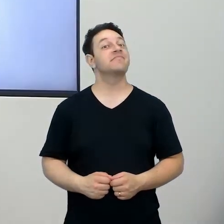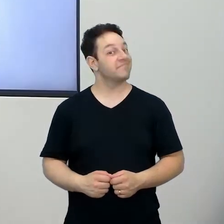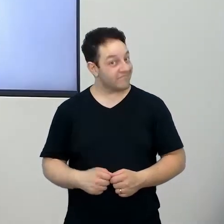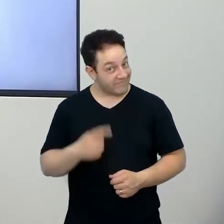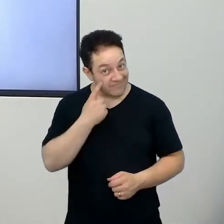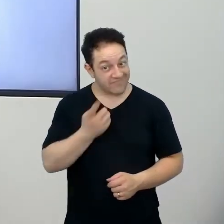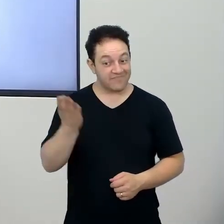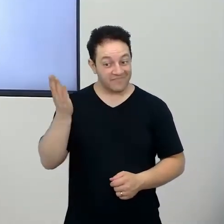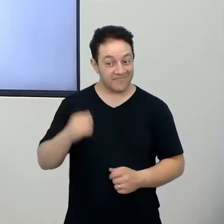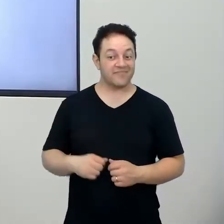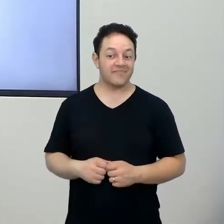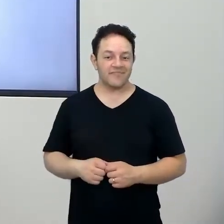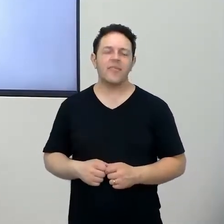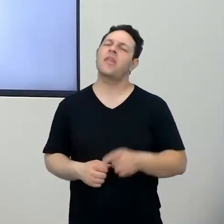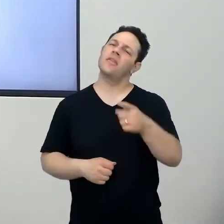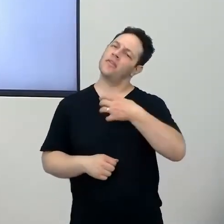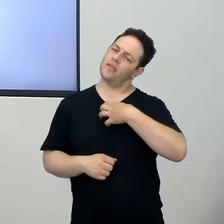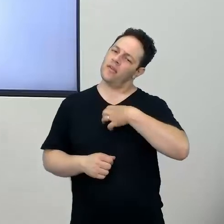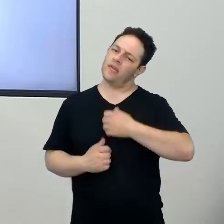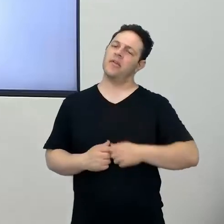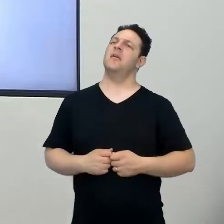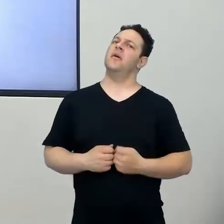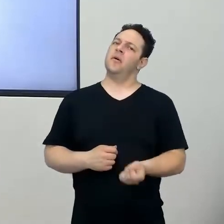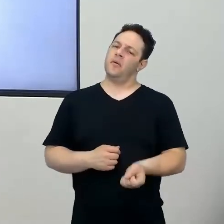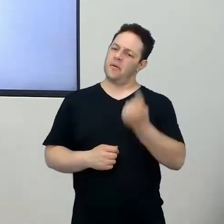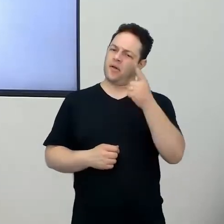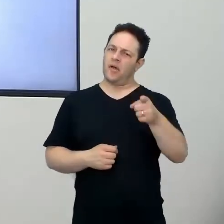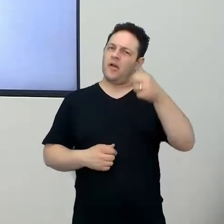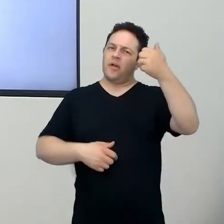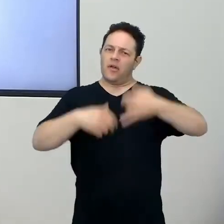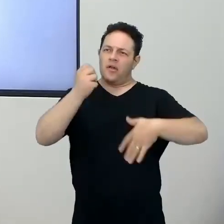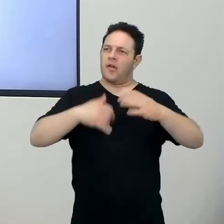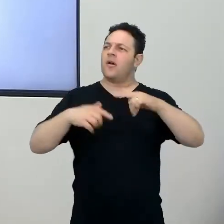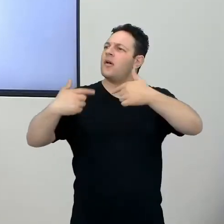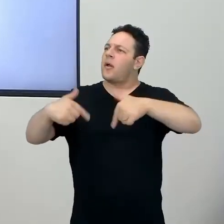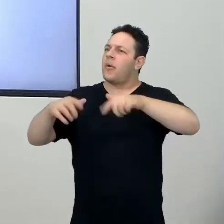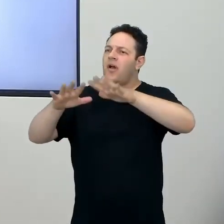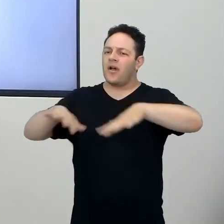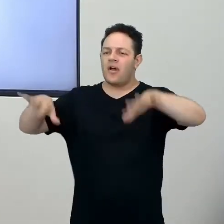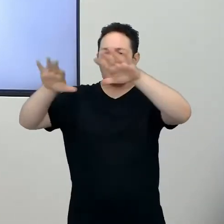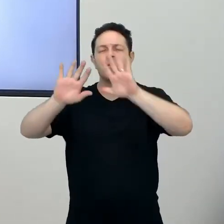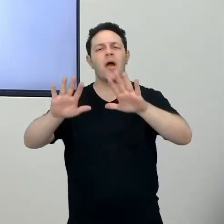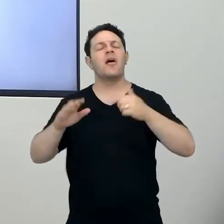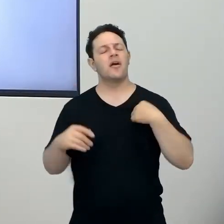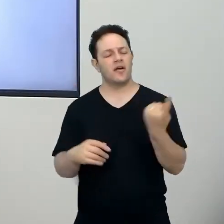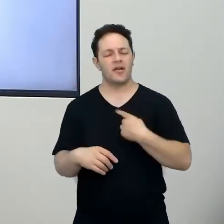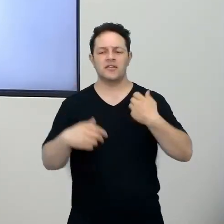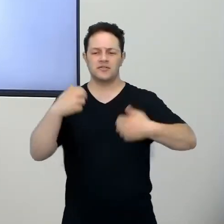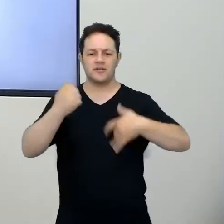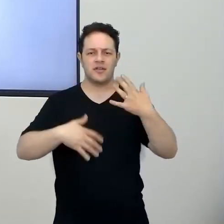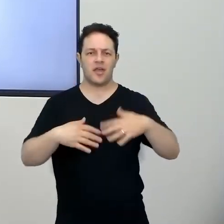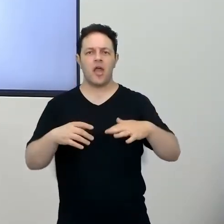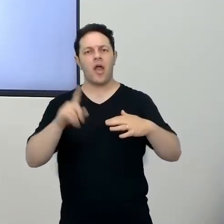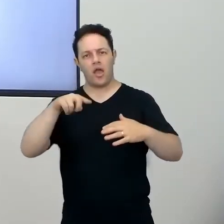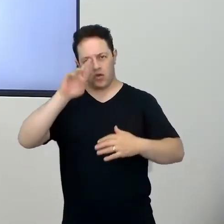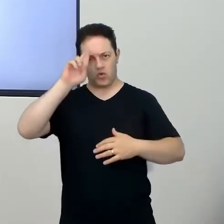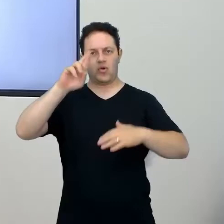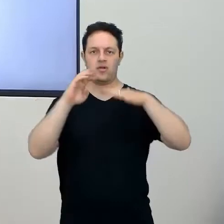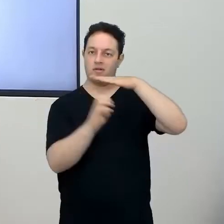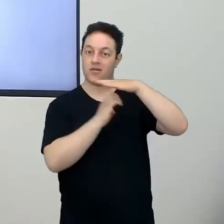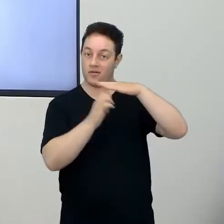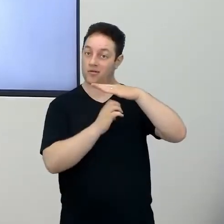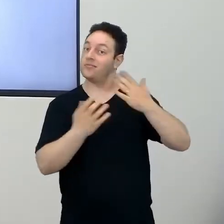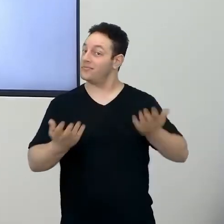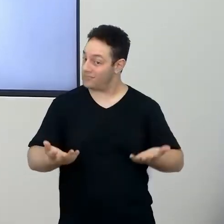Olha aí, você deve estar se perguntando assim, puxa vida, ela falou do mundo do trabalho, mas a gente não está falando de empreendimento? Então, duas coisinhas que são importantes terem faladas